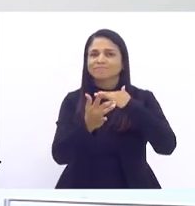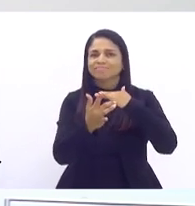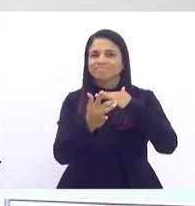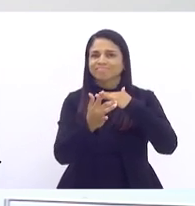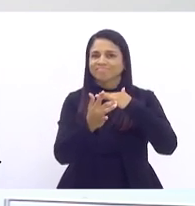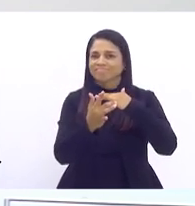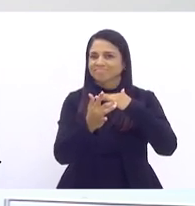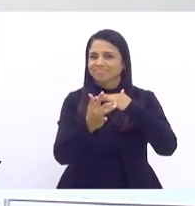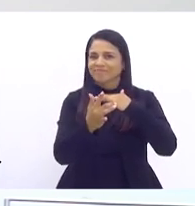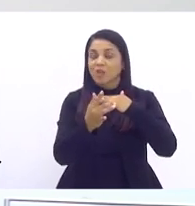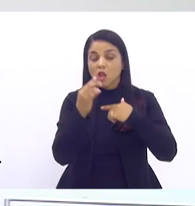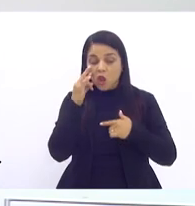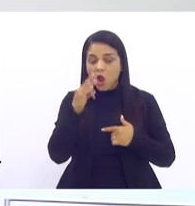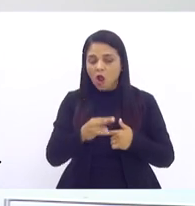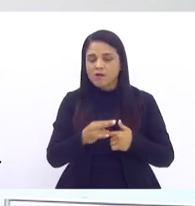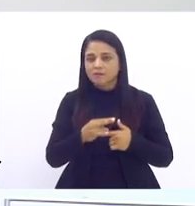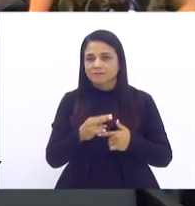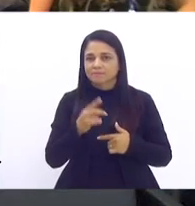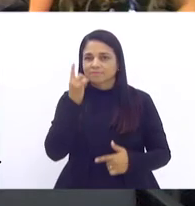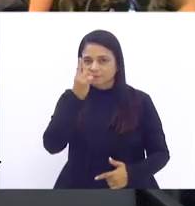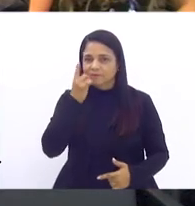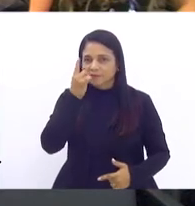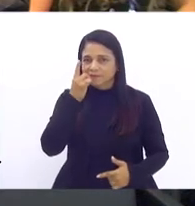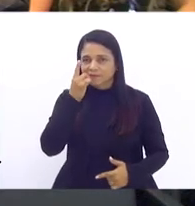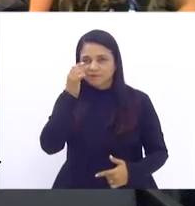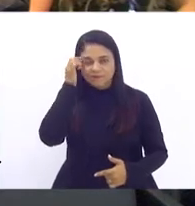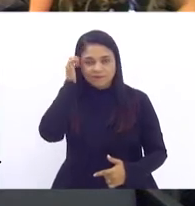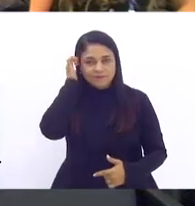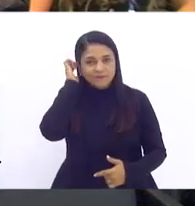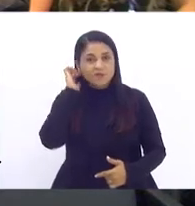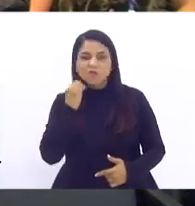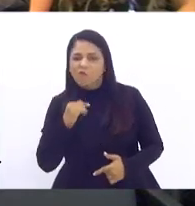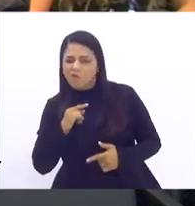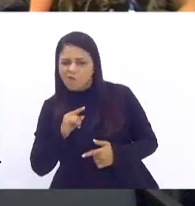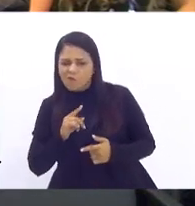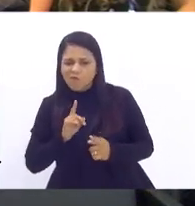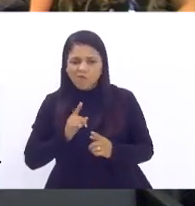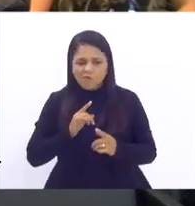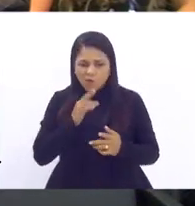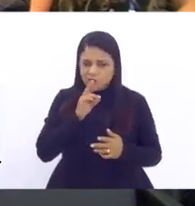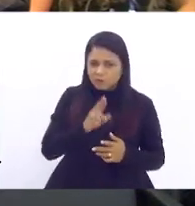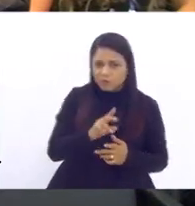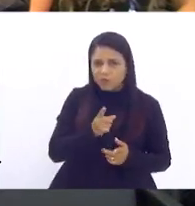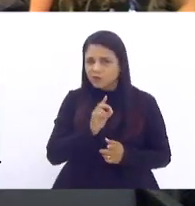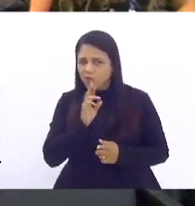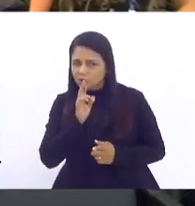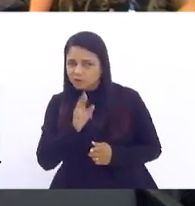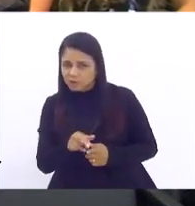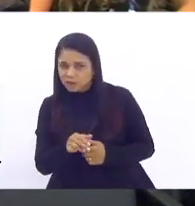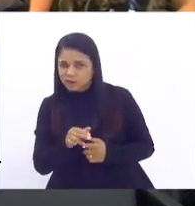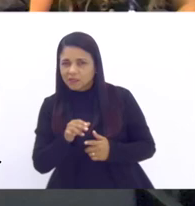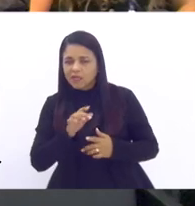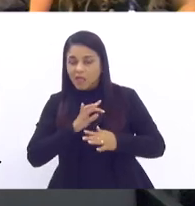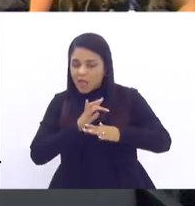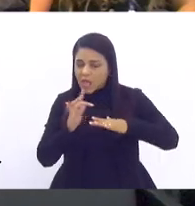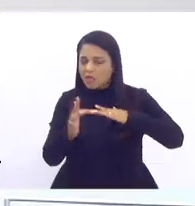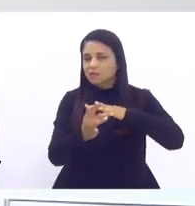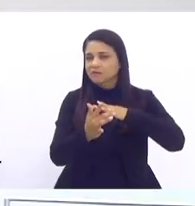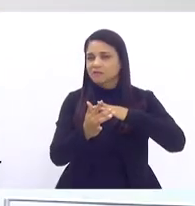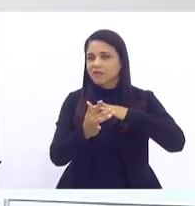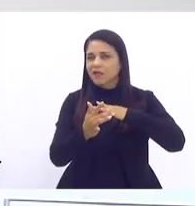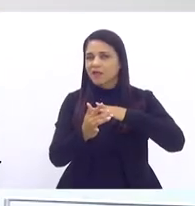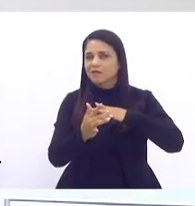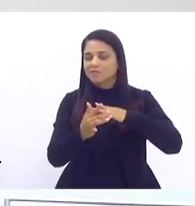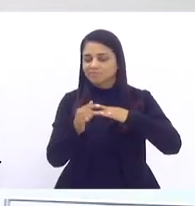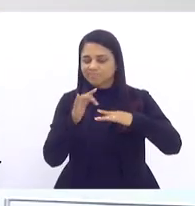uma e todo mundo pesa se eu vou entrar nessa não vou entrar nessa Então isso é muito importante é um instrumento que